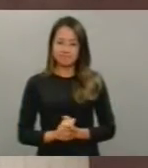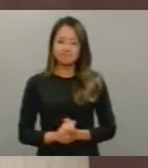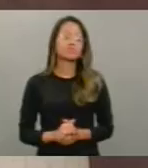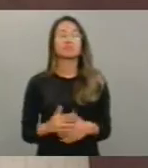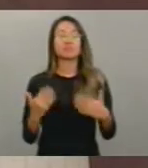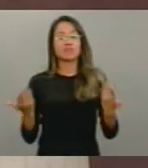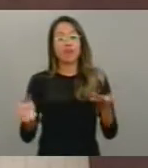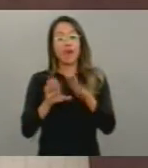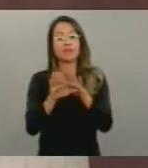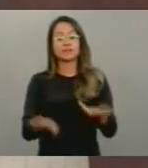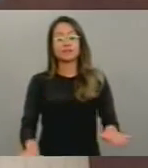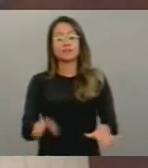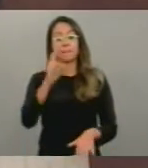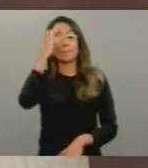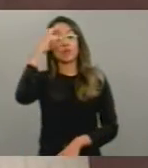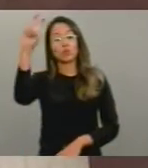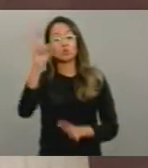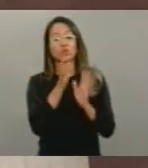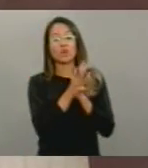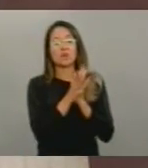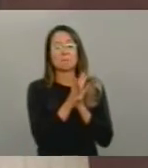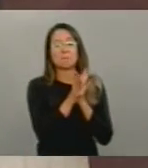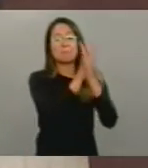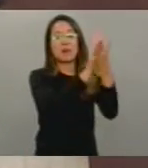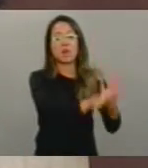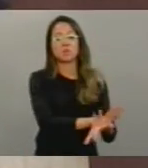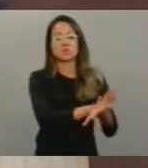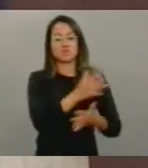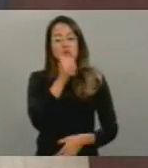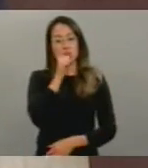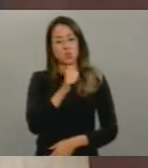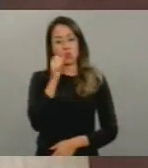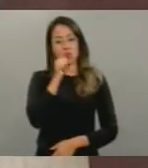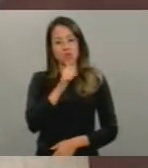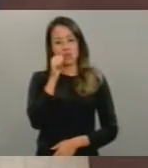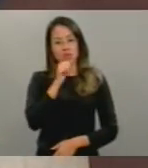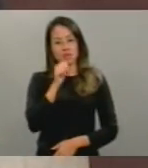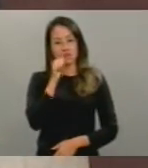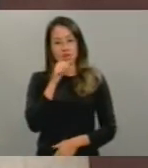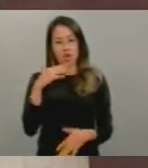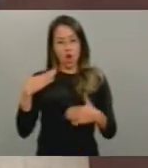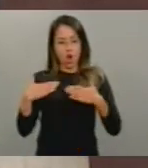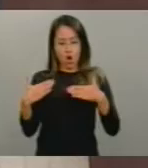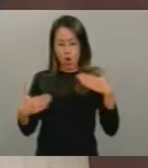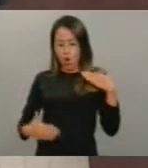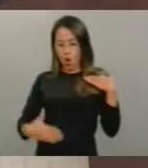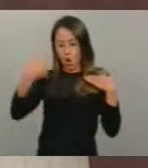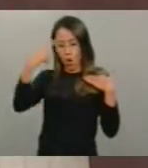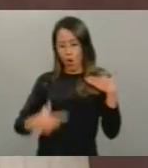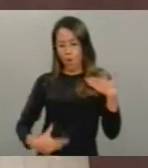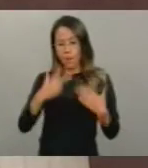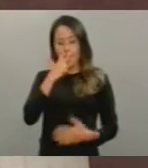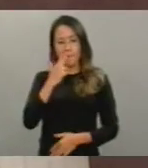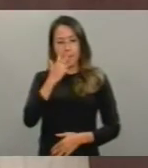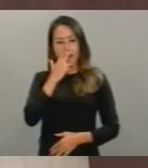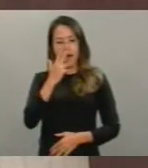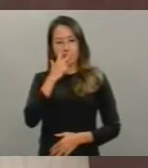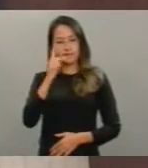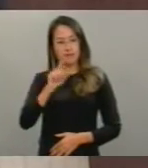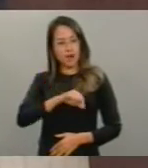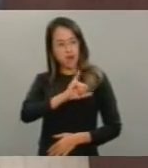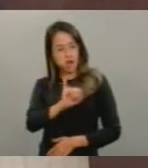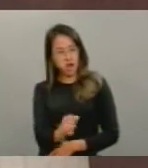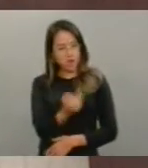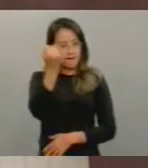cultura machista, da cultura que transforma as mulheres e o corpo das mulheres em objeto covarde,